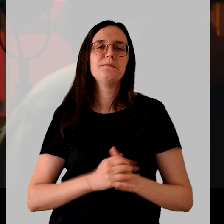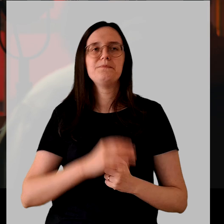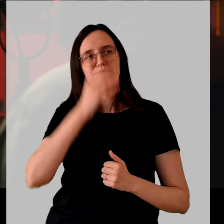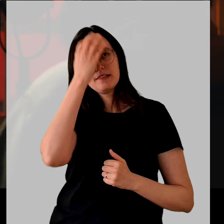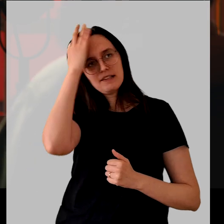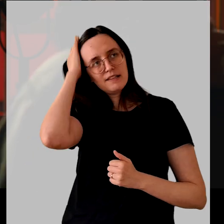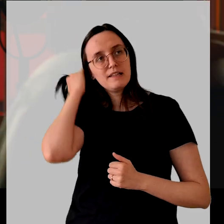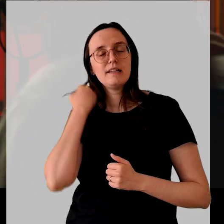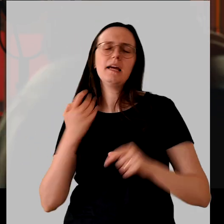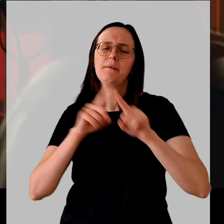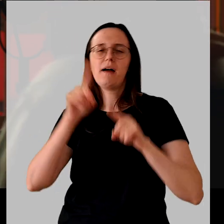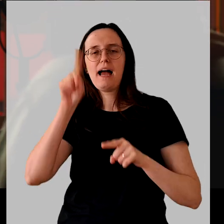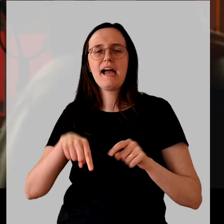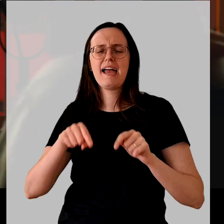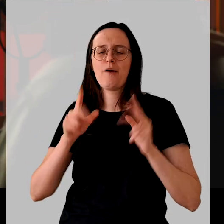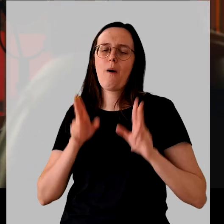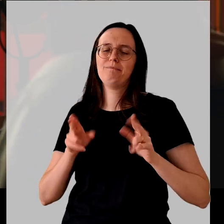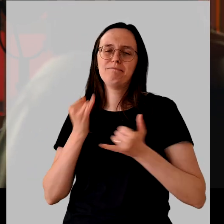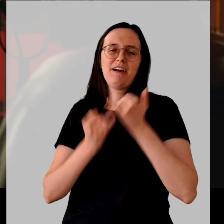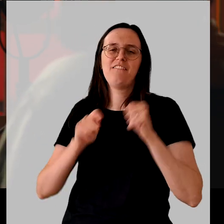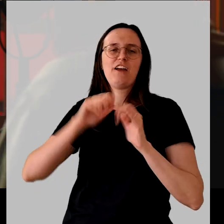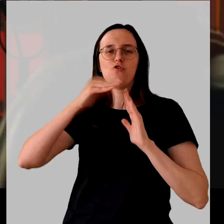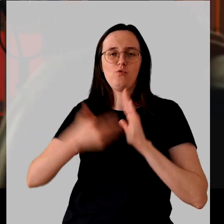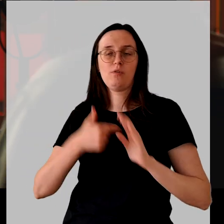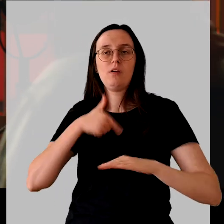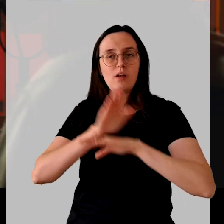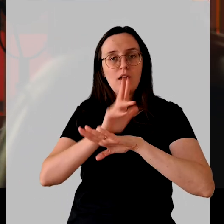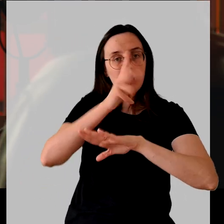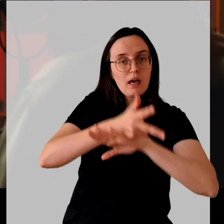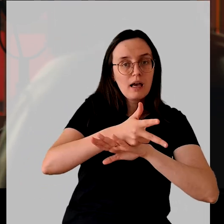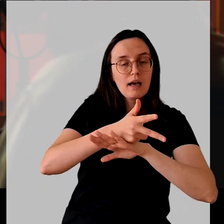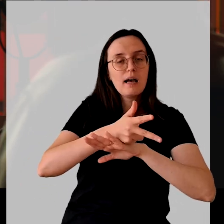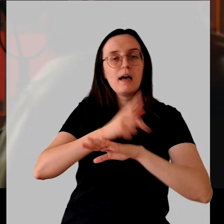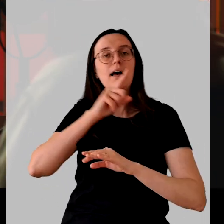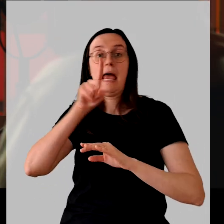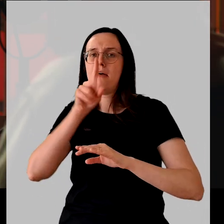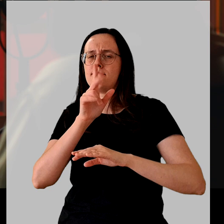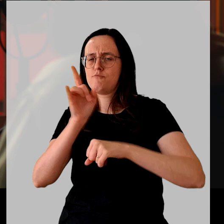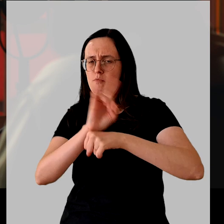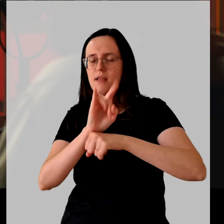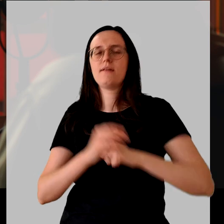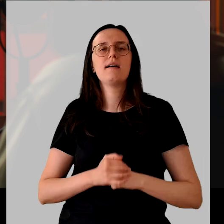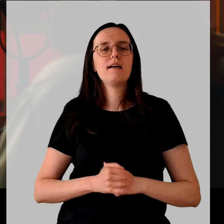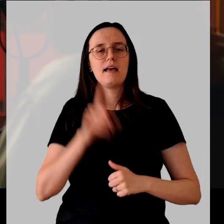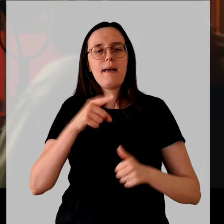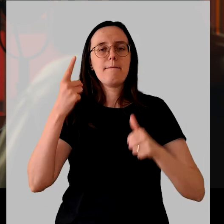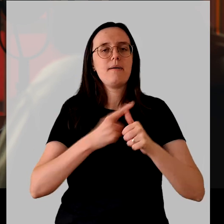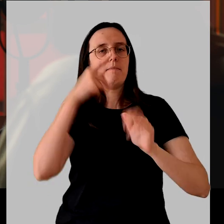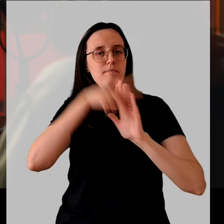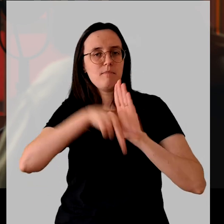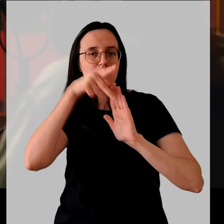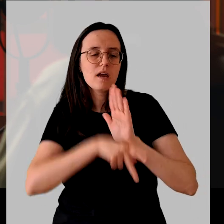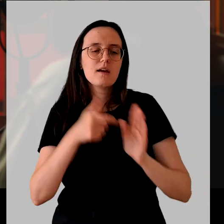som direto, mas que era aquela coisa meio que faz tudo, né? Eu tava com uma assistente de câmera e em documentário, né? Foi o